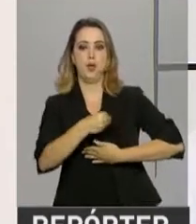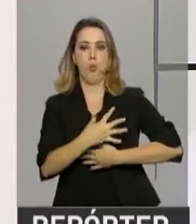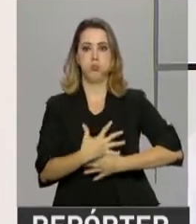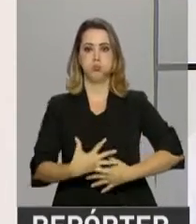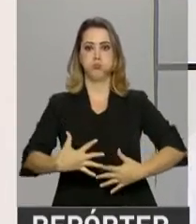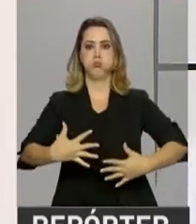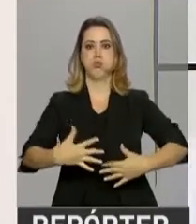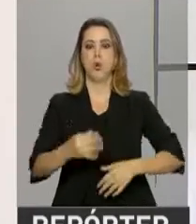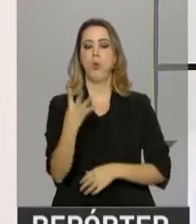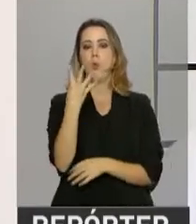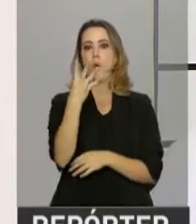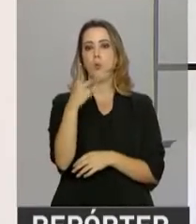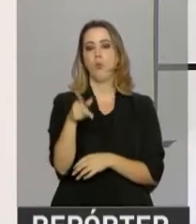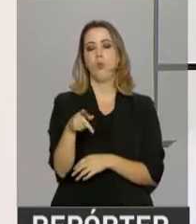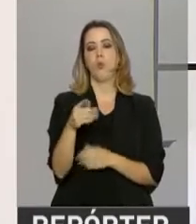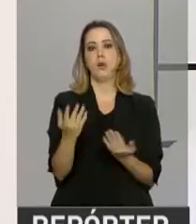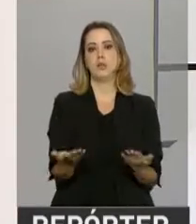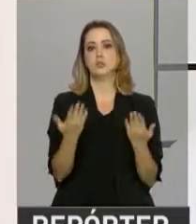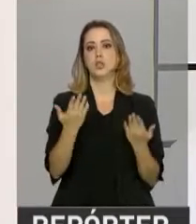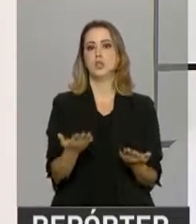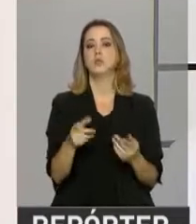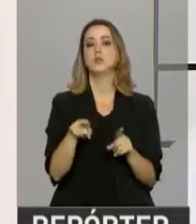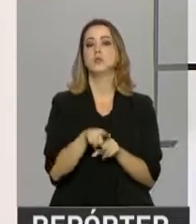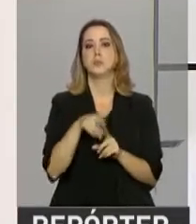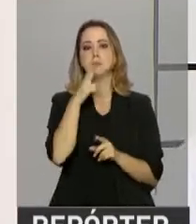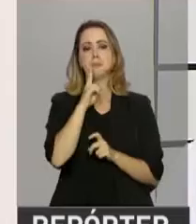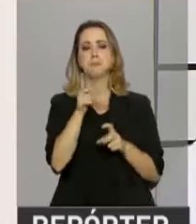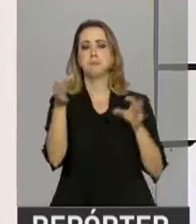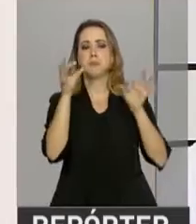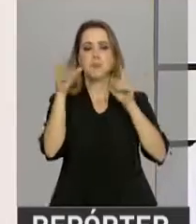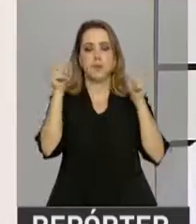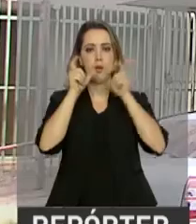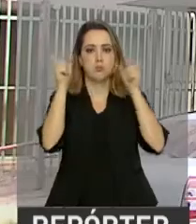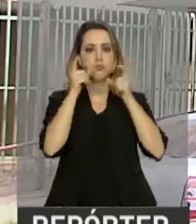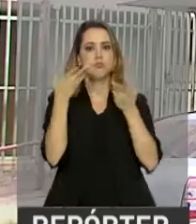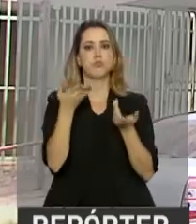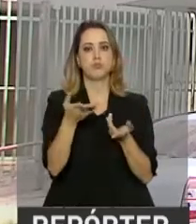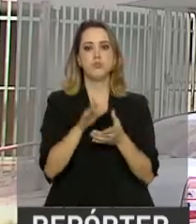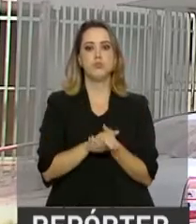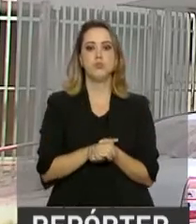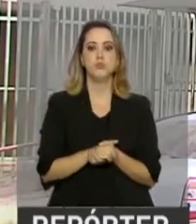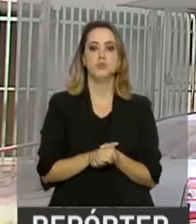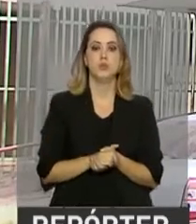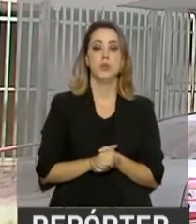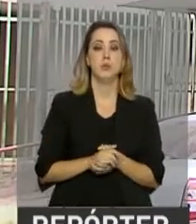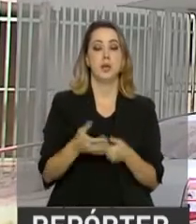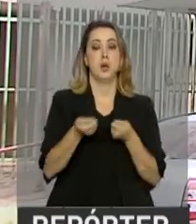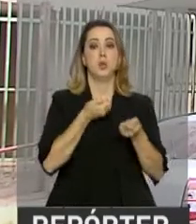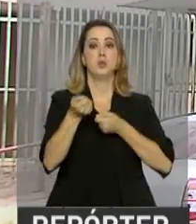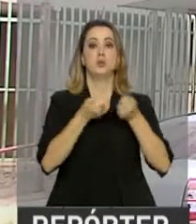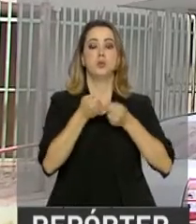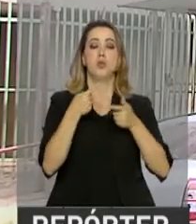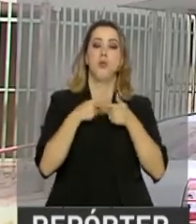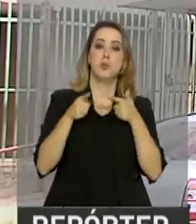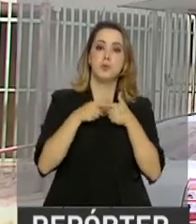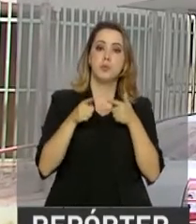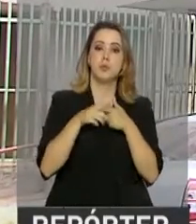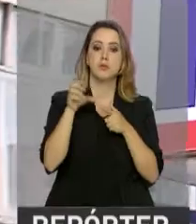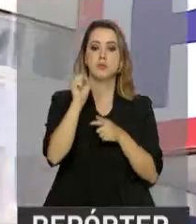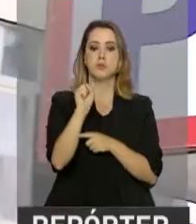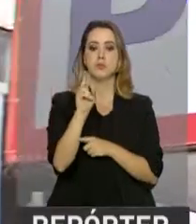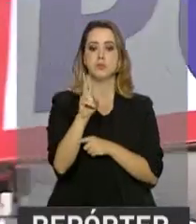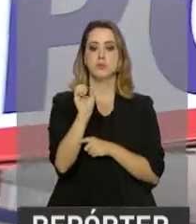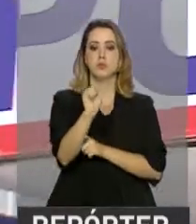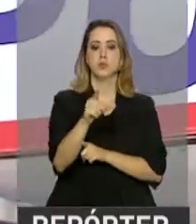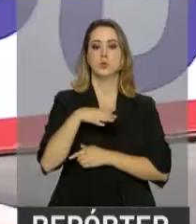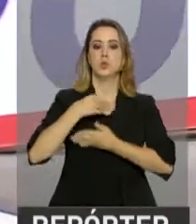de 4 quilos, essas pessoas têm que ficar mais atentas que o risco delas é maior. Para controlar o problema, o Sistema Único de Saúde